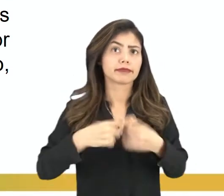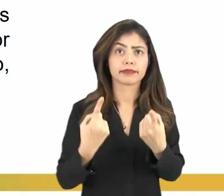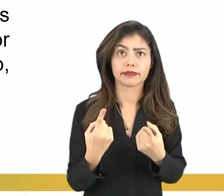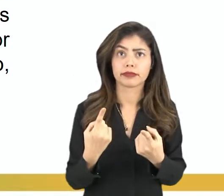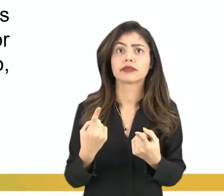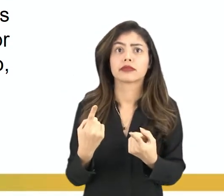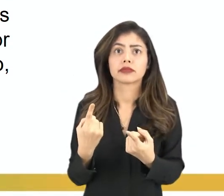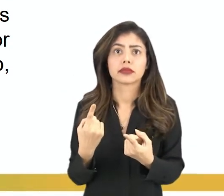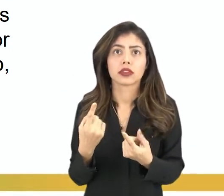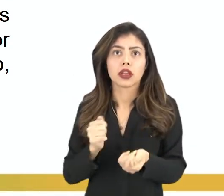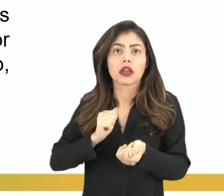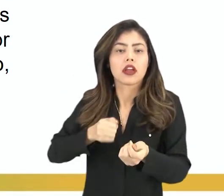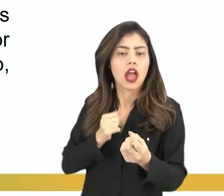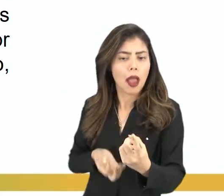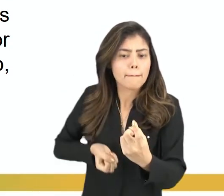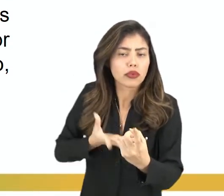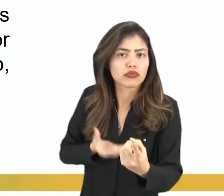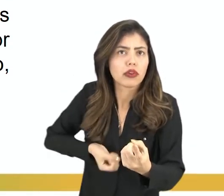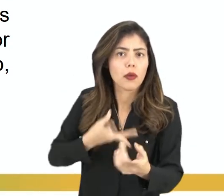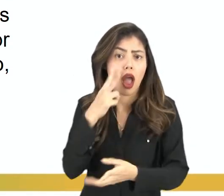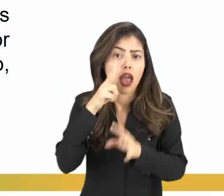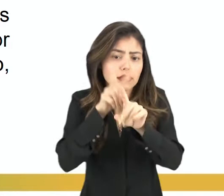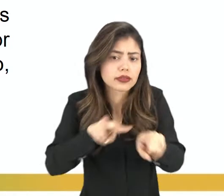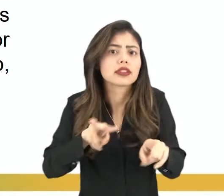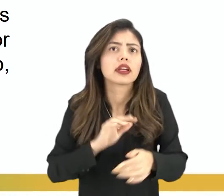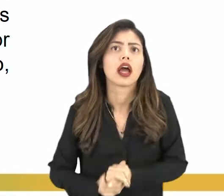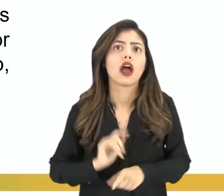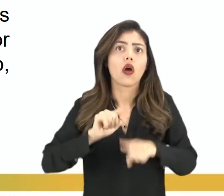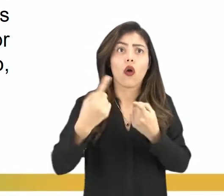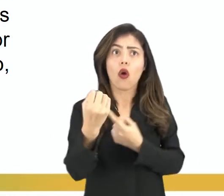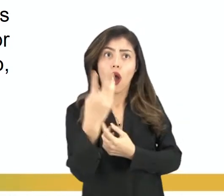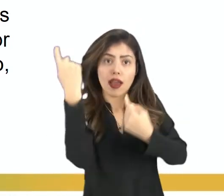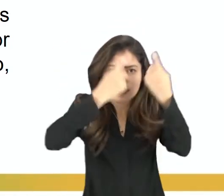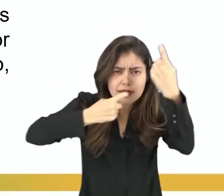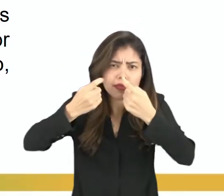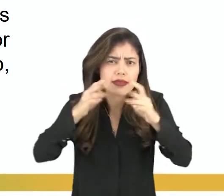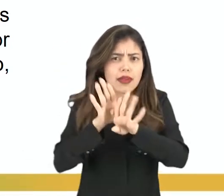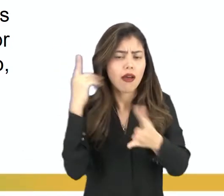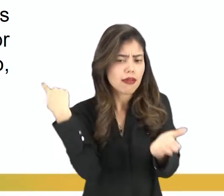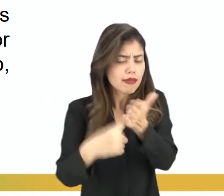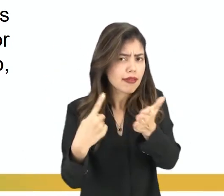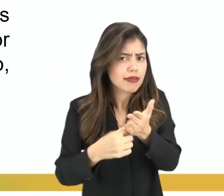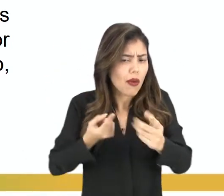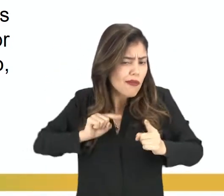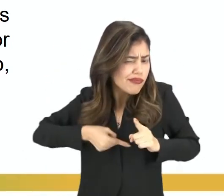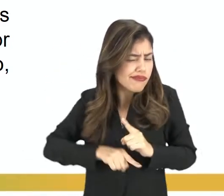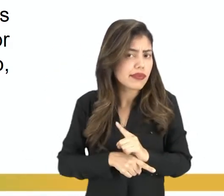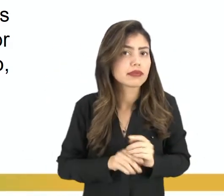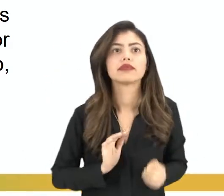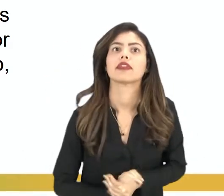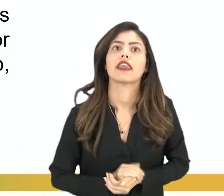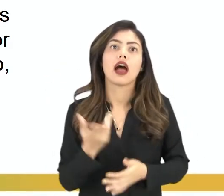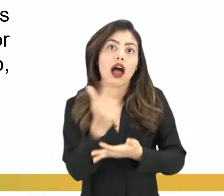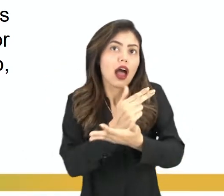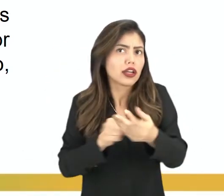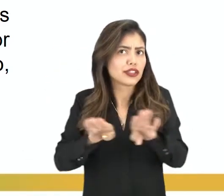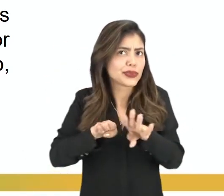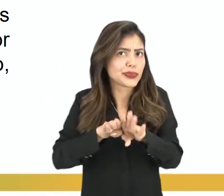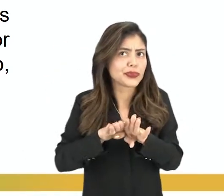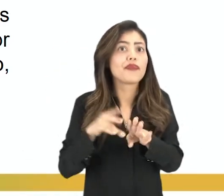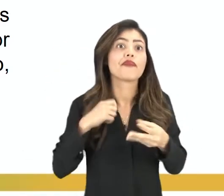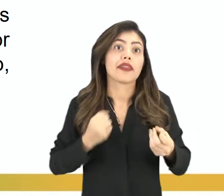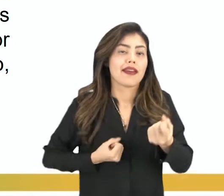do que reproduzir o que se vê ou expressar uma condição íntima. As artes desvelam a relação